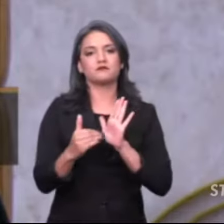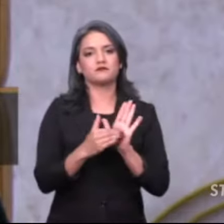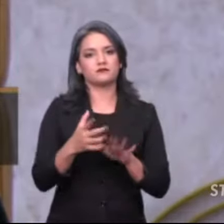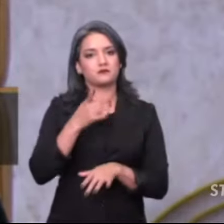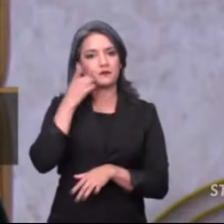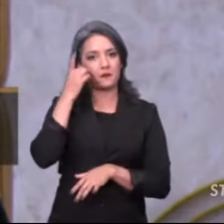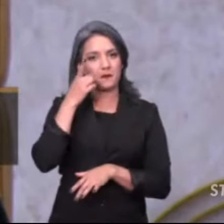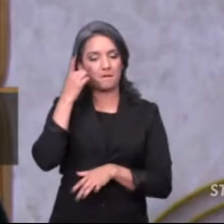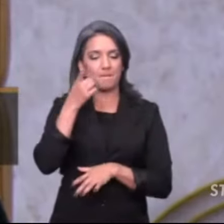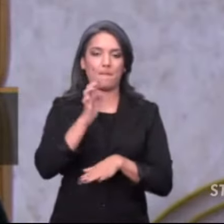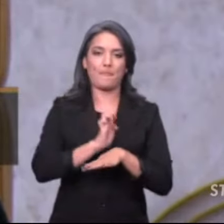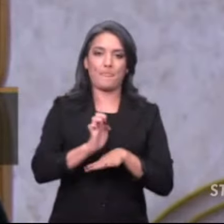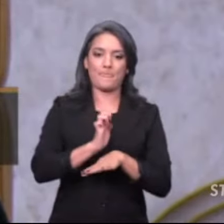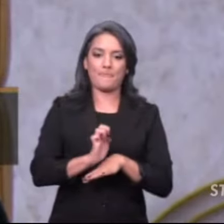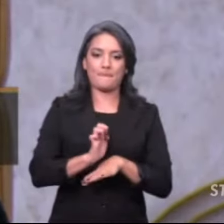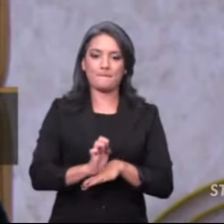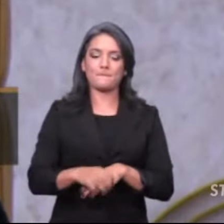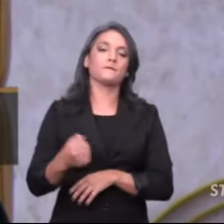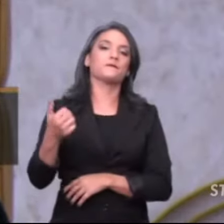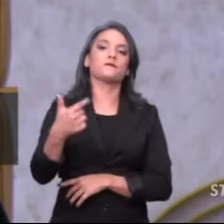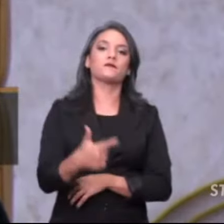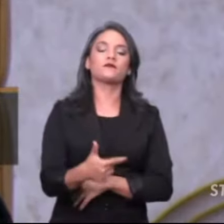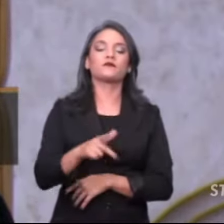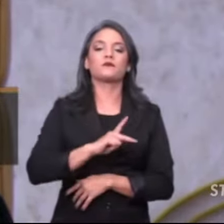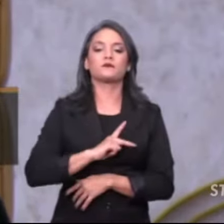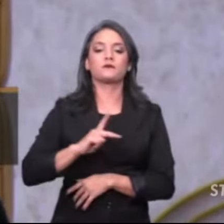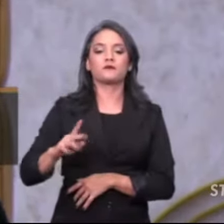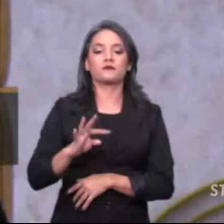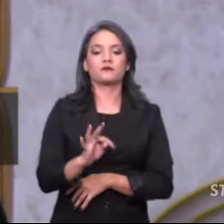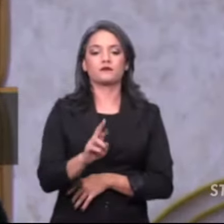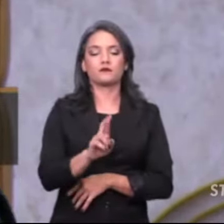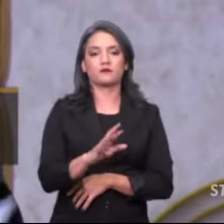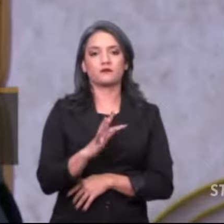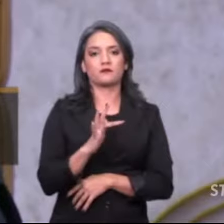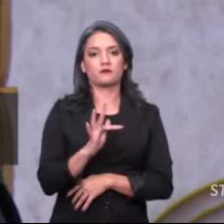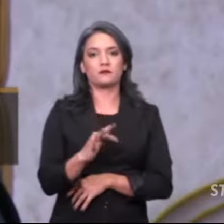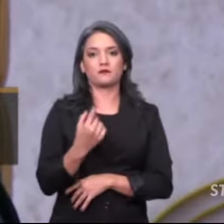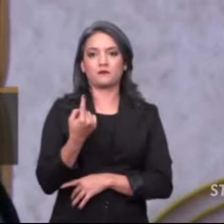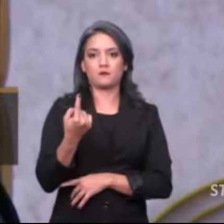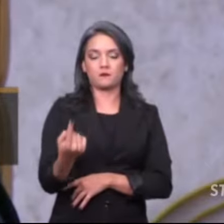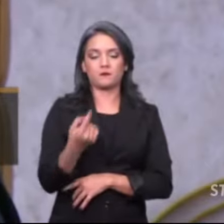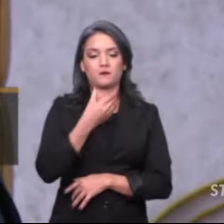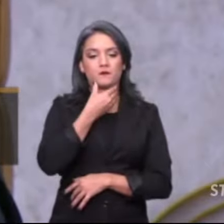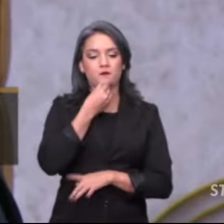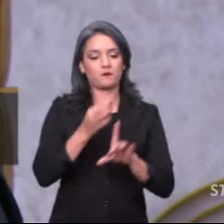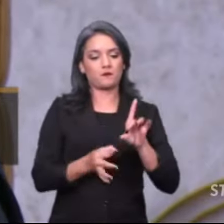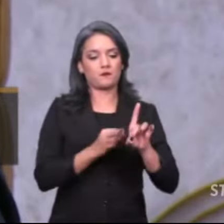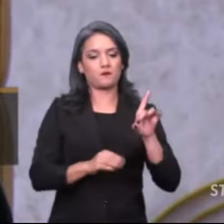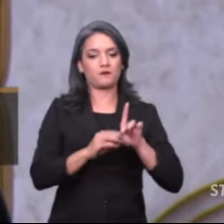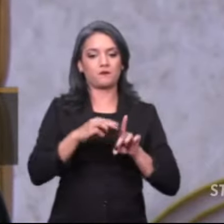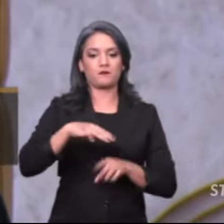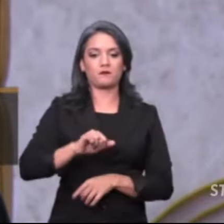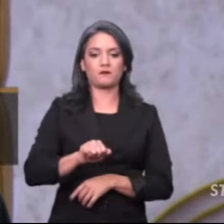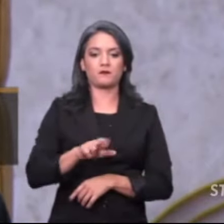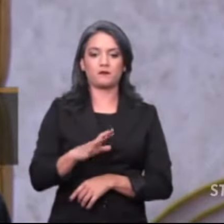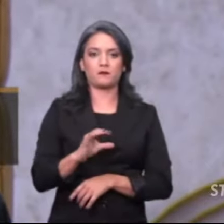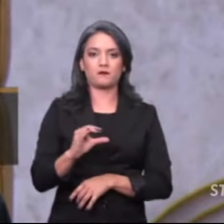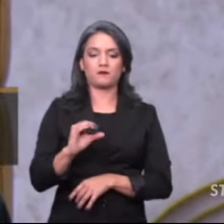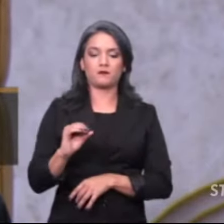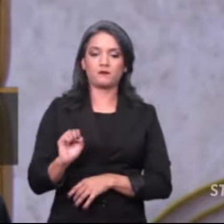estaduais, vice-presidente do Tribunal Regional Federal da Primeira Região, desembargador Marcos Augusto de Souza,